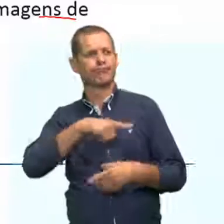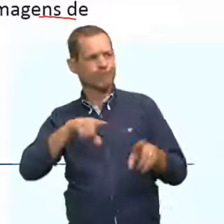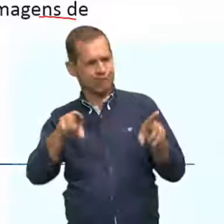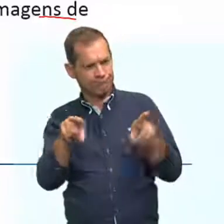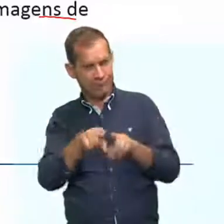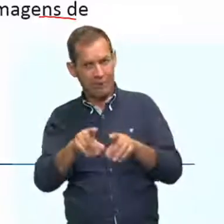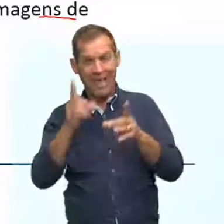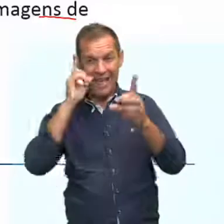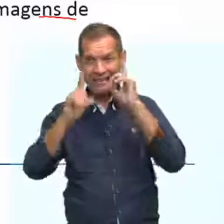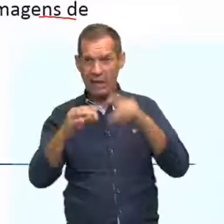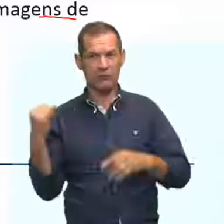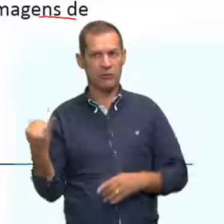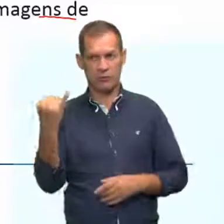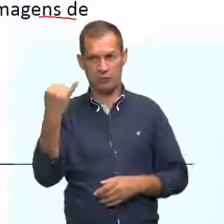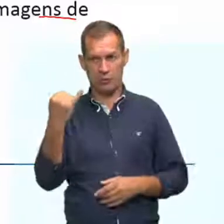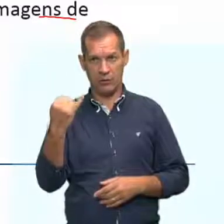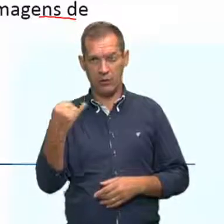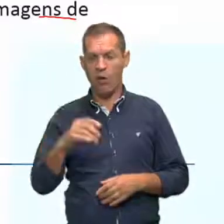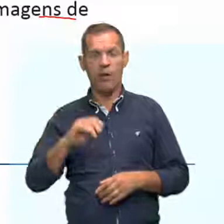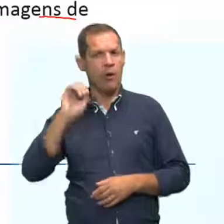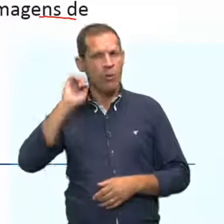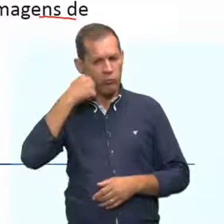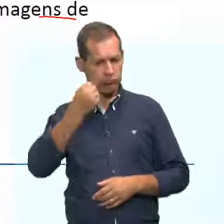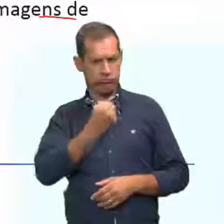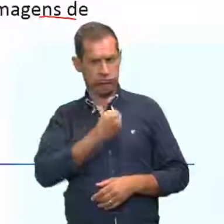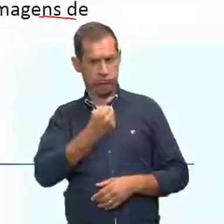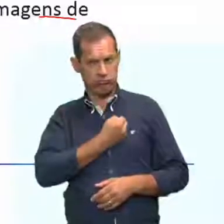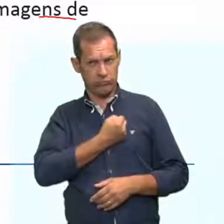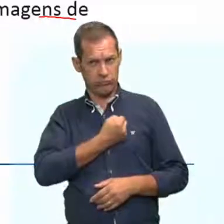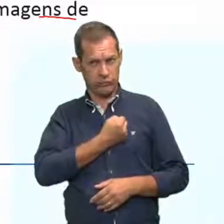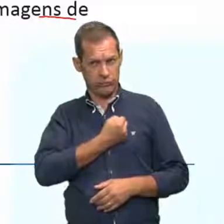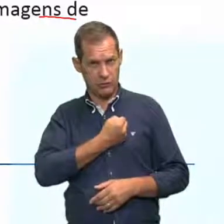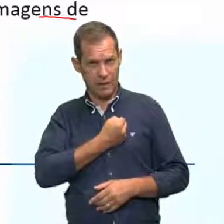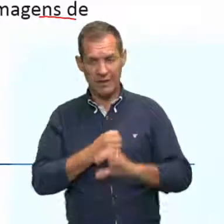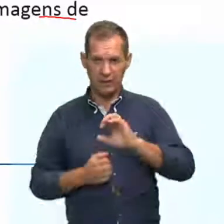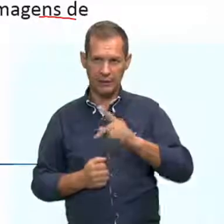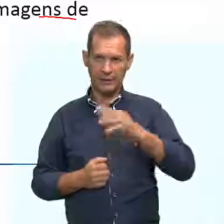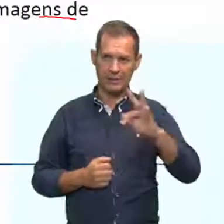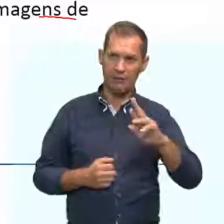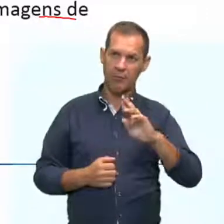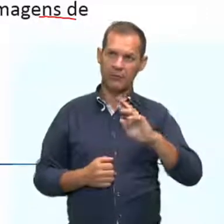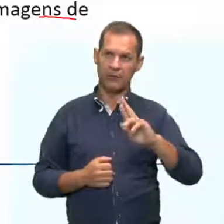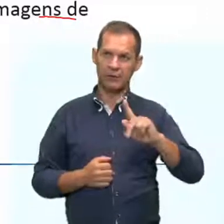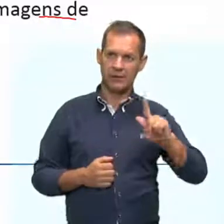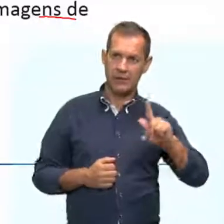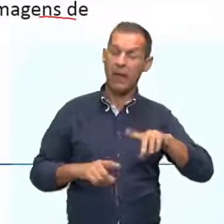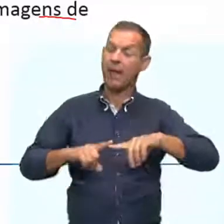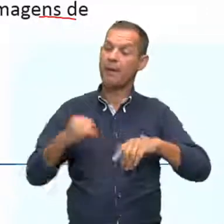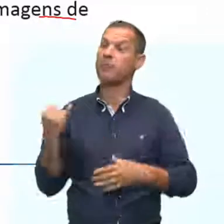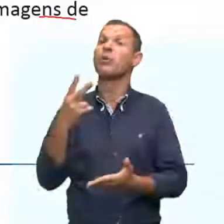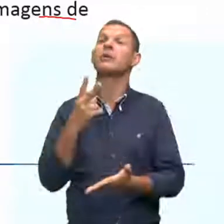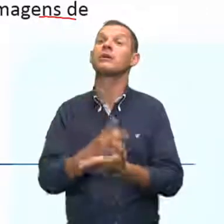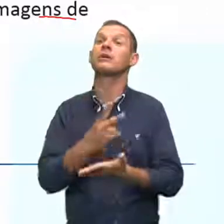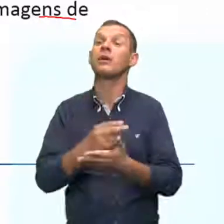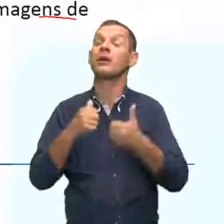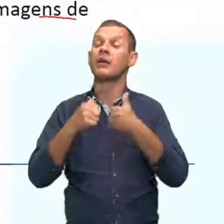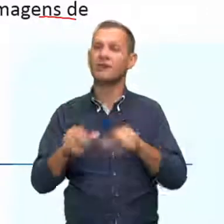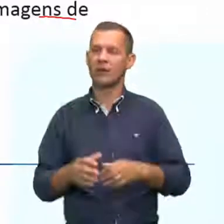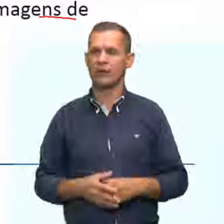também dados muito importantes, como senhas, como CPF, RG. Então, é importante